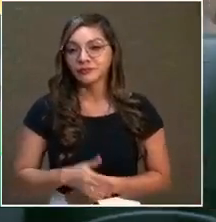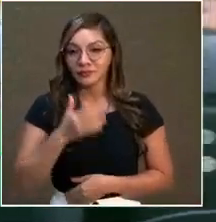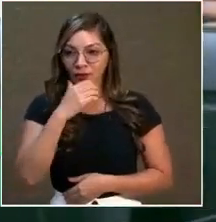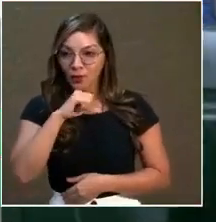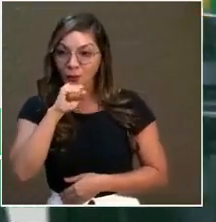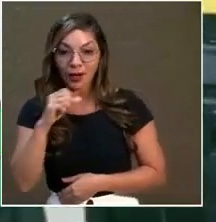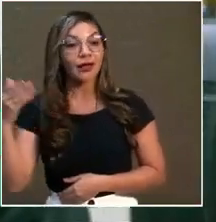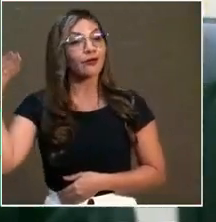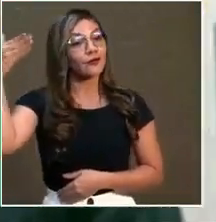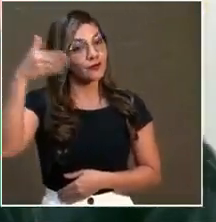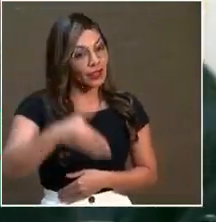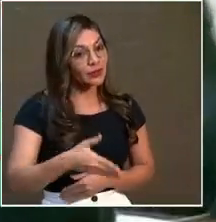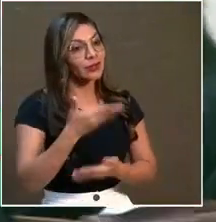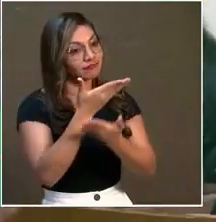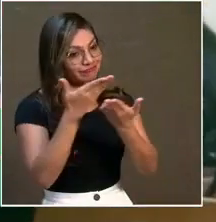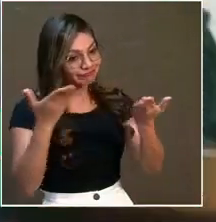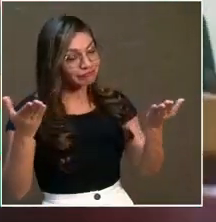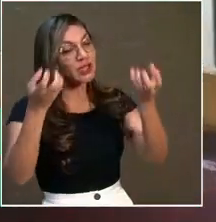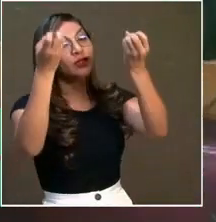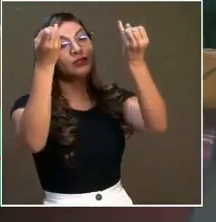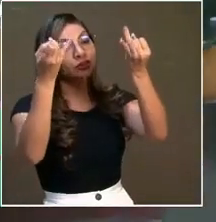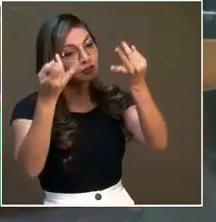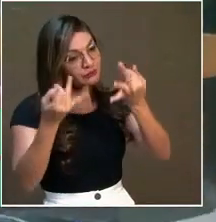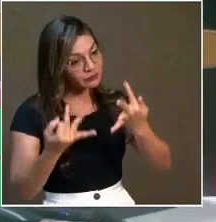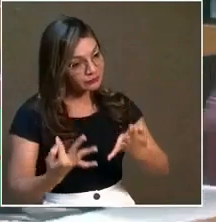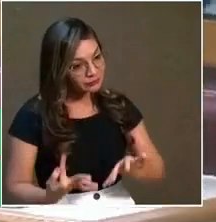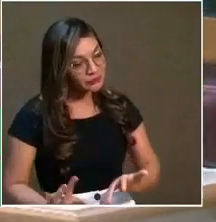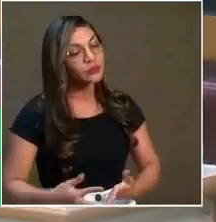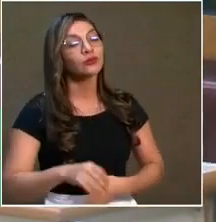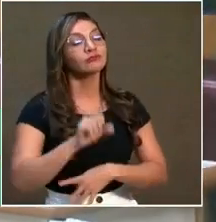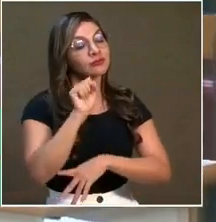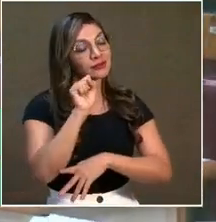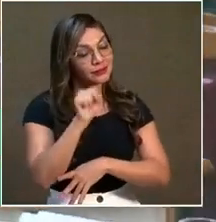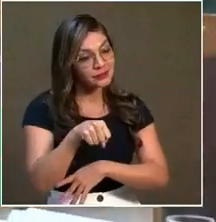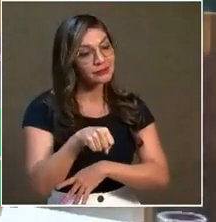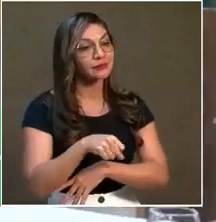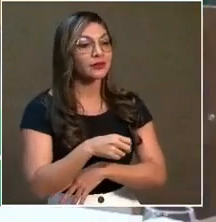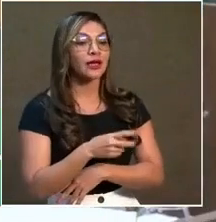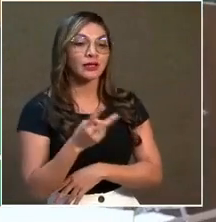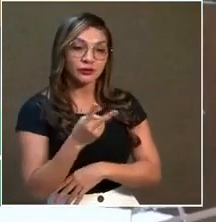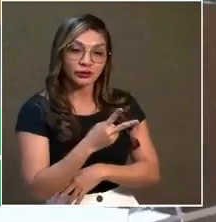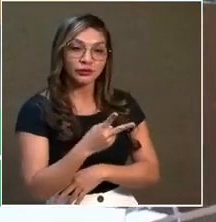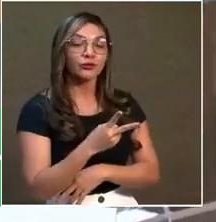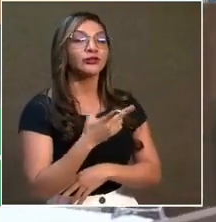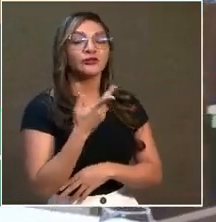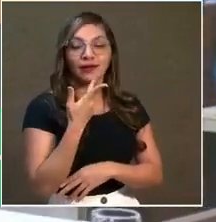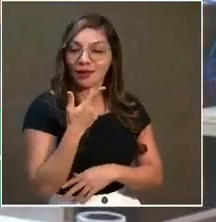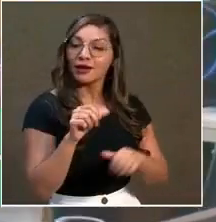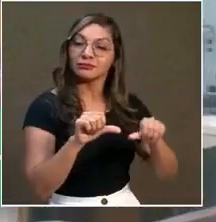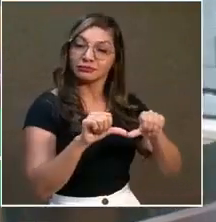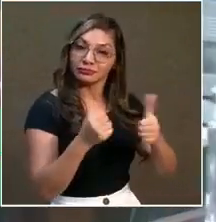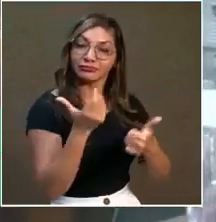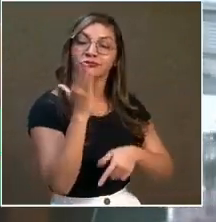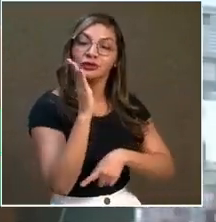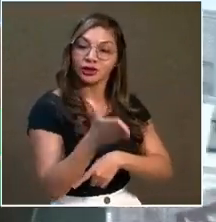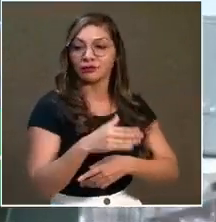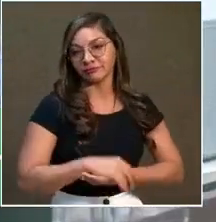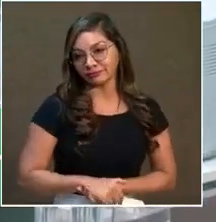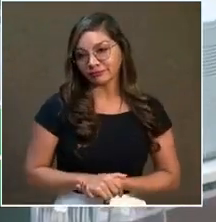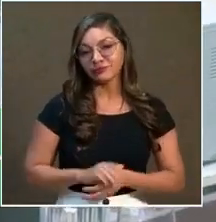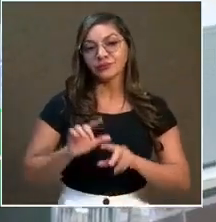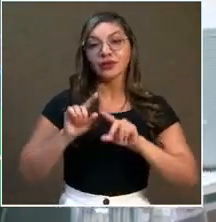diante de vossas excelências e esclareceu, sim, que eles tinham dito que ia acabar. Agora tem um ponto que é